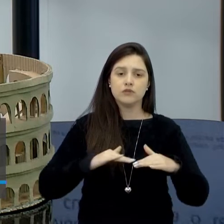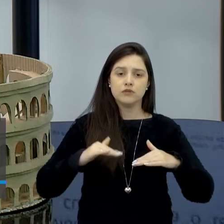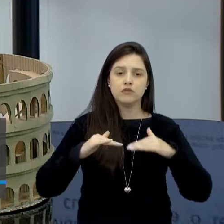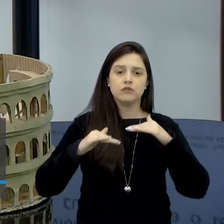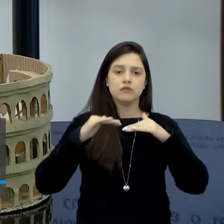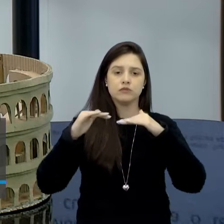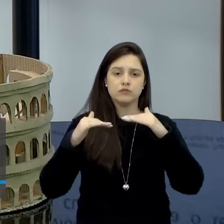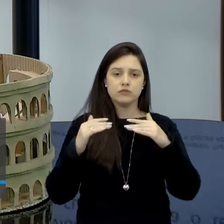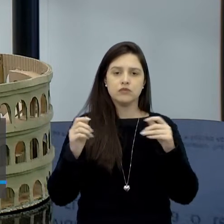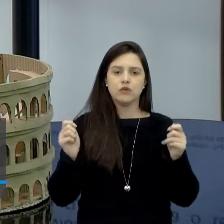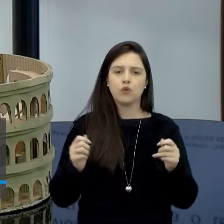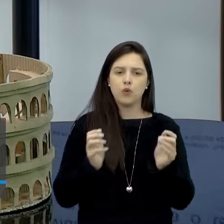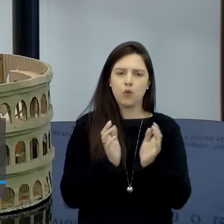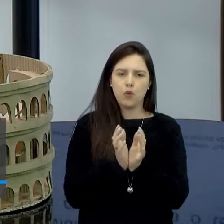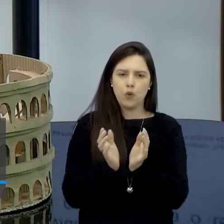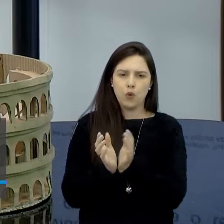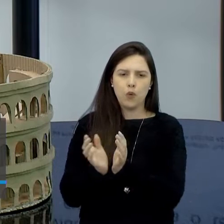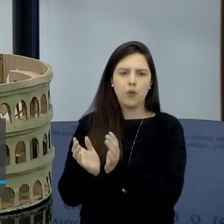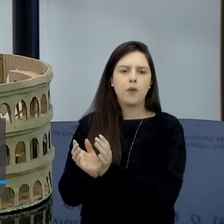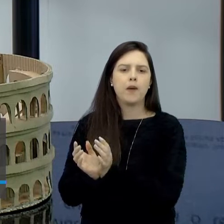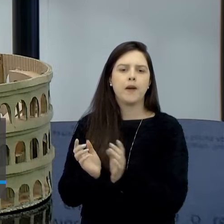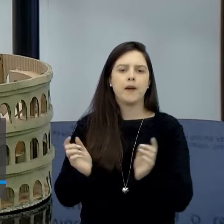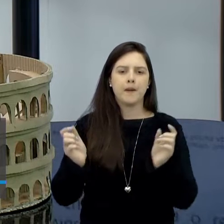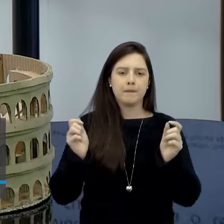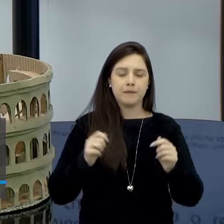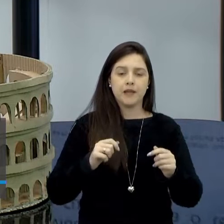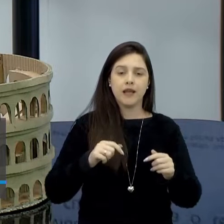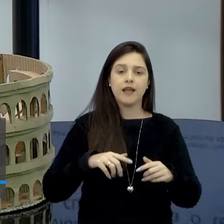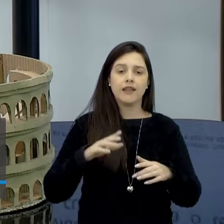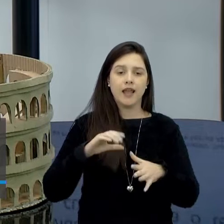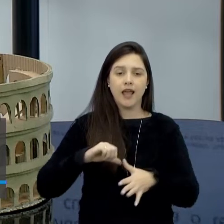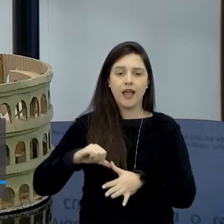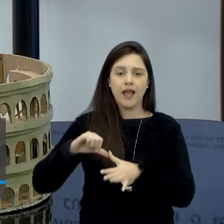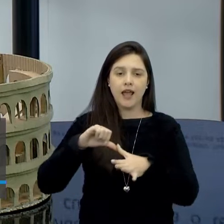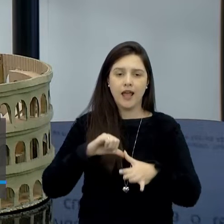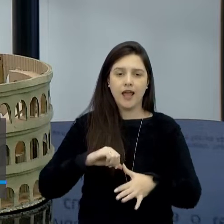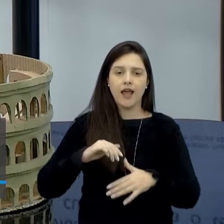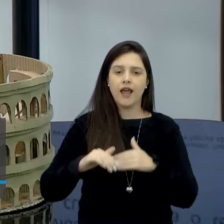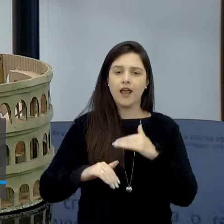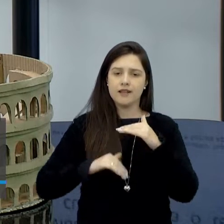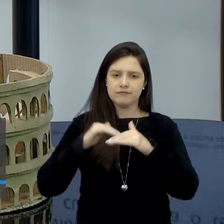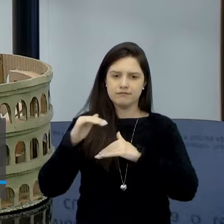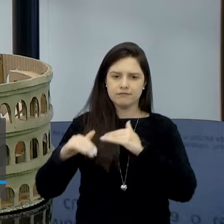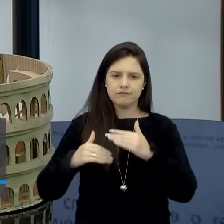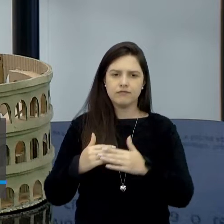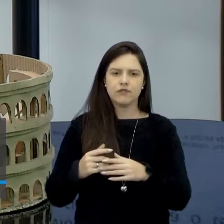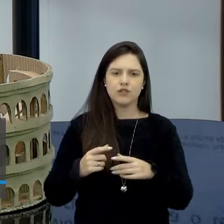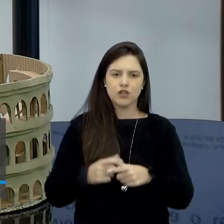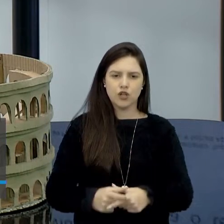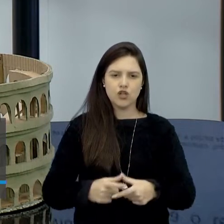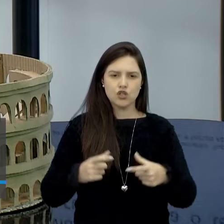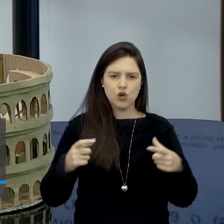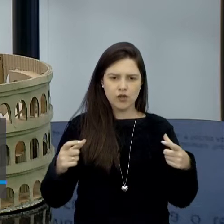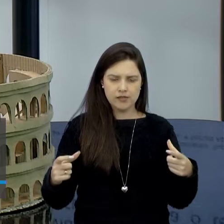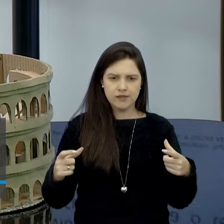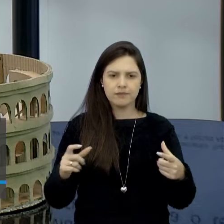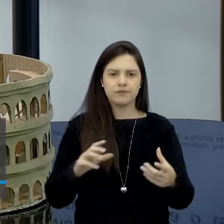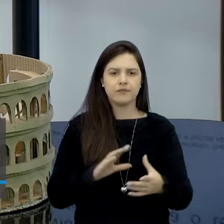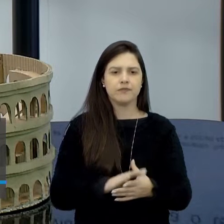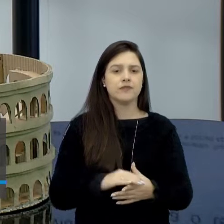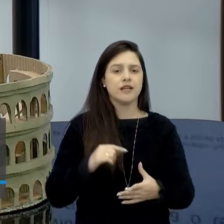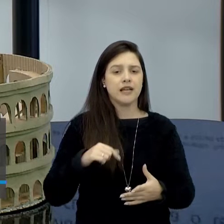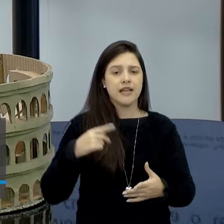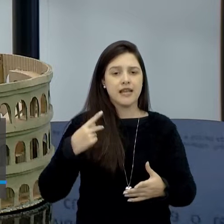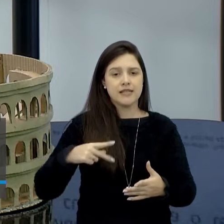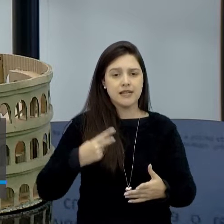os nossos povos pré-colombianos aqui na América e como eles se desenvolveram de forma grandiosa. E desse